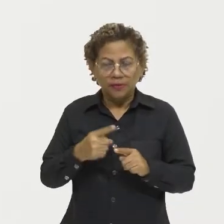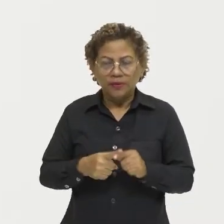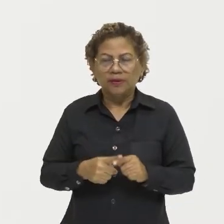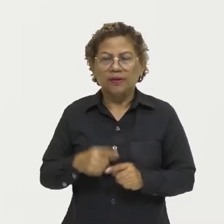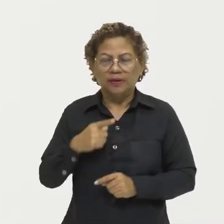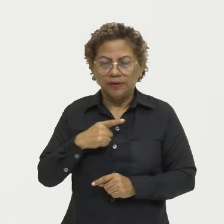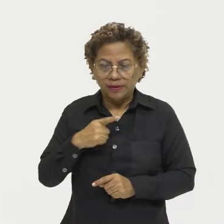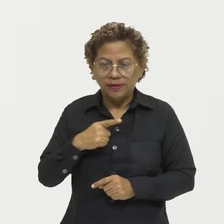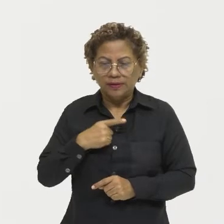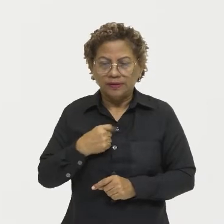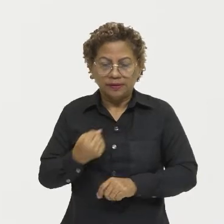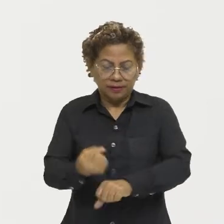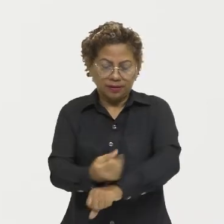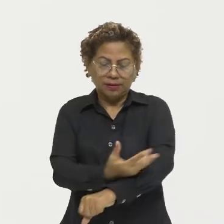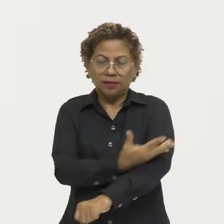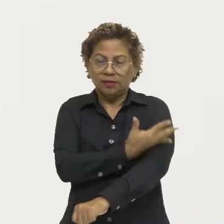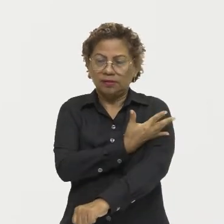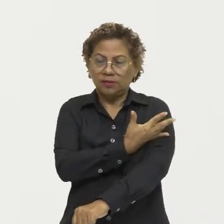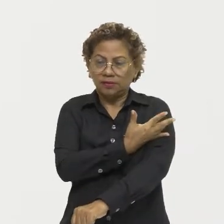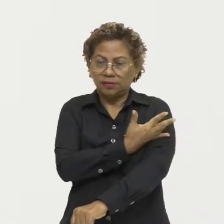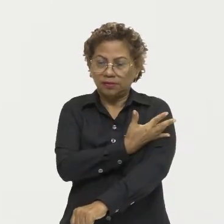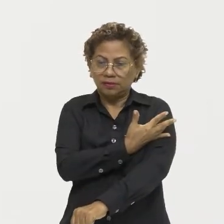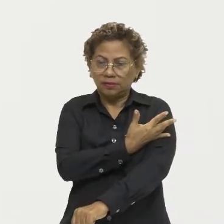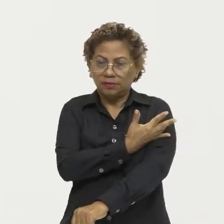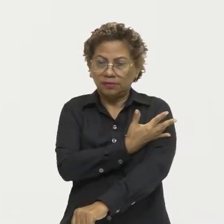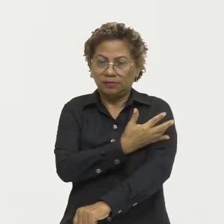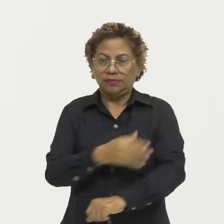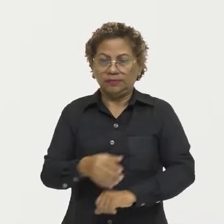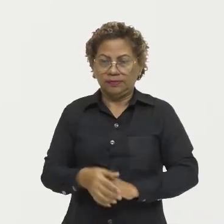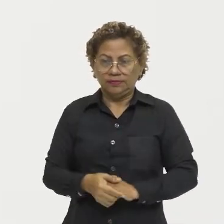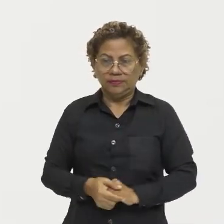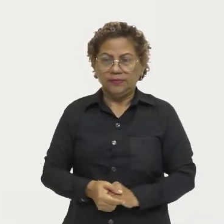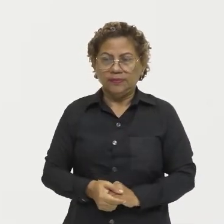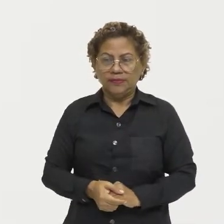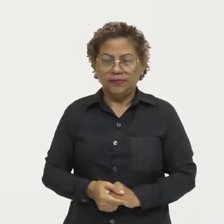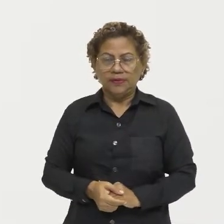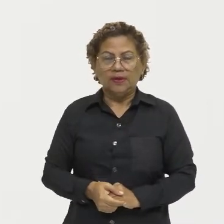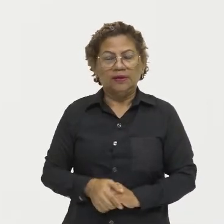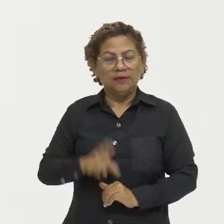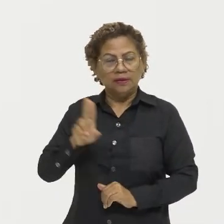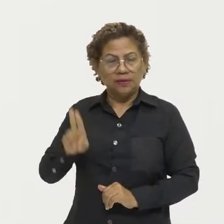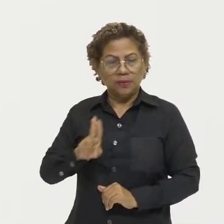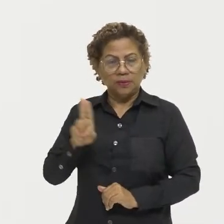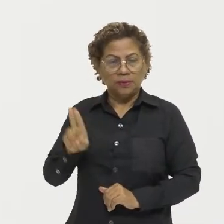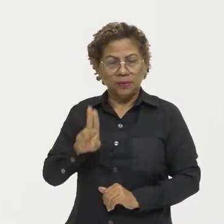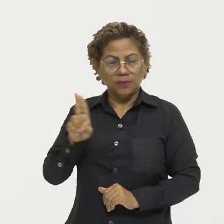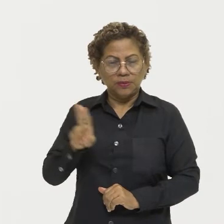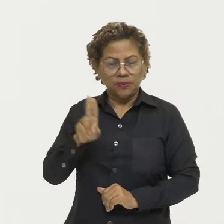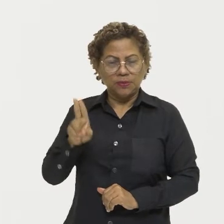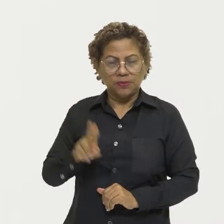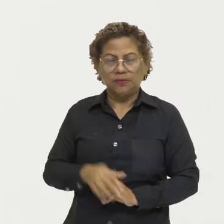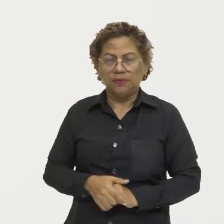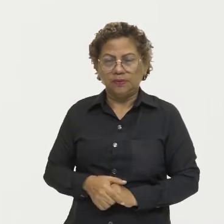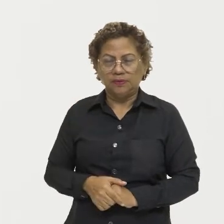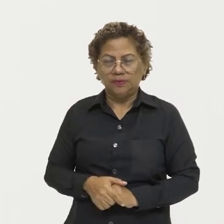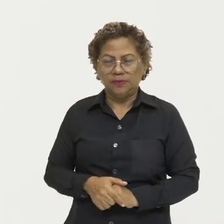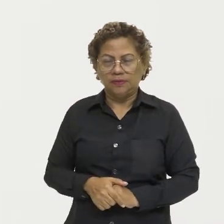emoções, né? E as nossas emoções elas vão requerer o uso, né, de